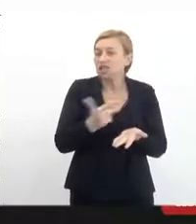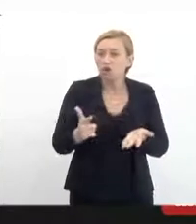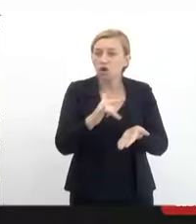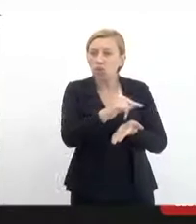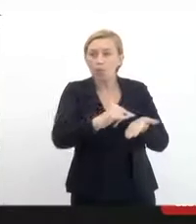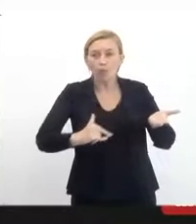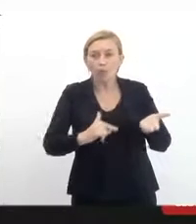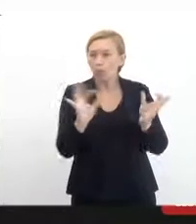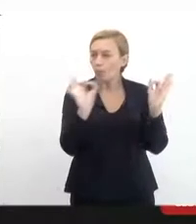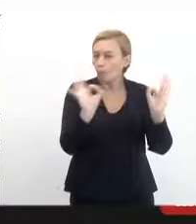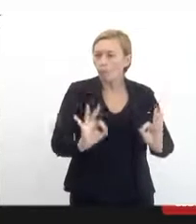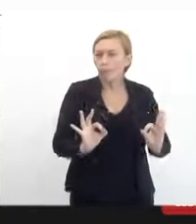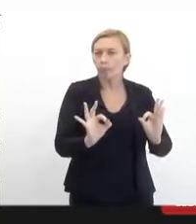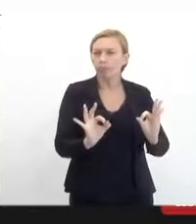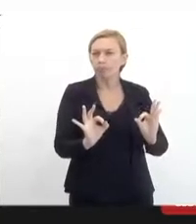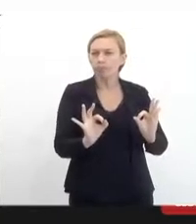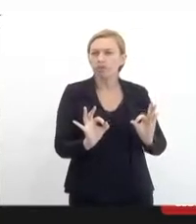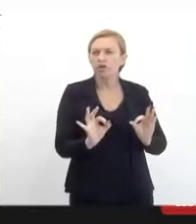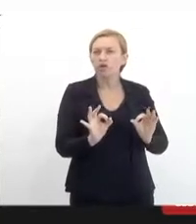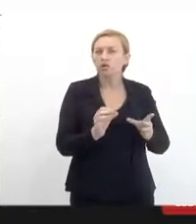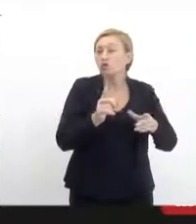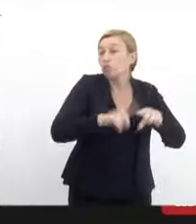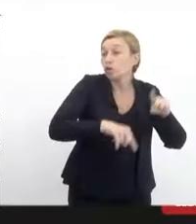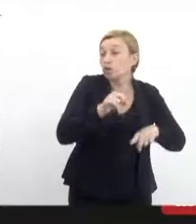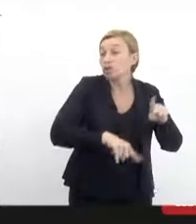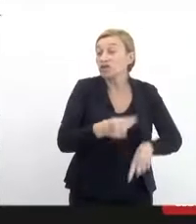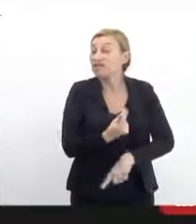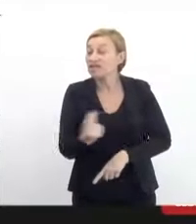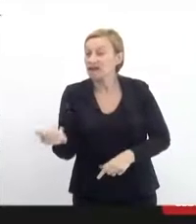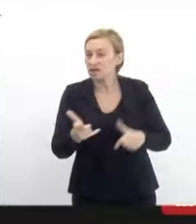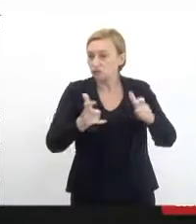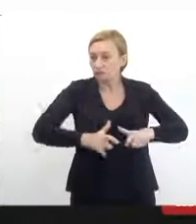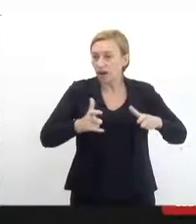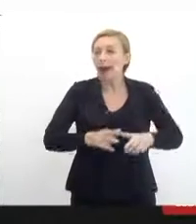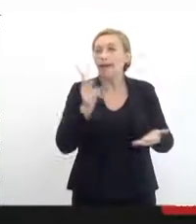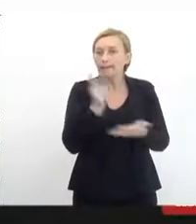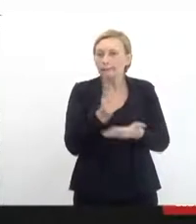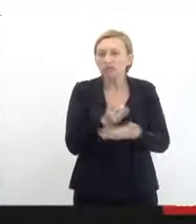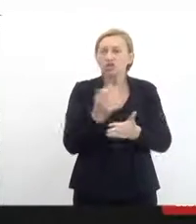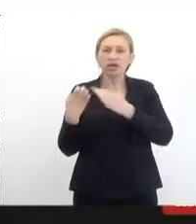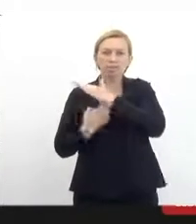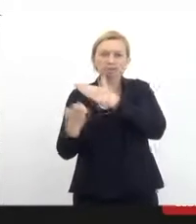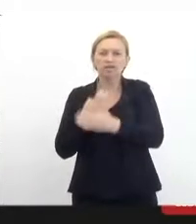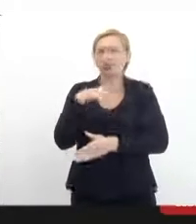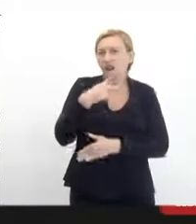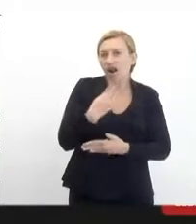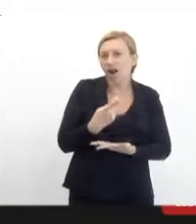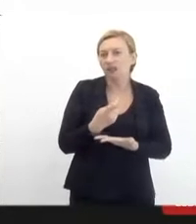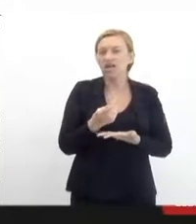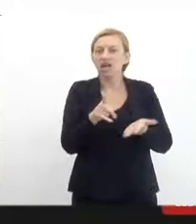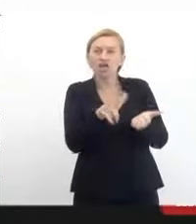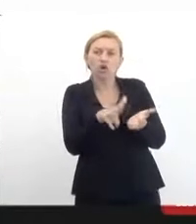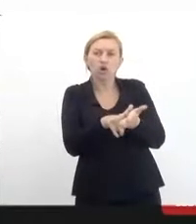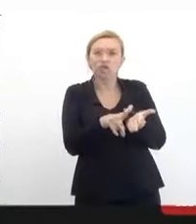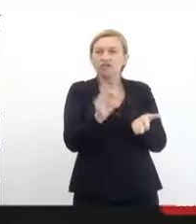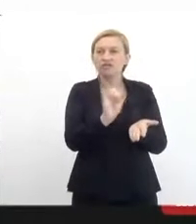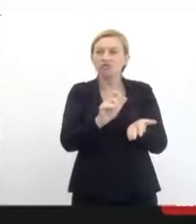nota fiscal do líquido de gás natural, embora a empresa tenha falado que foi as notas